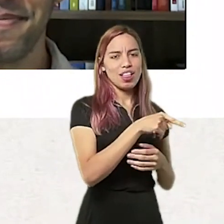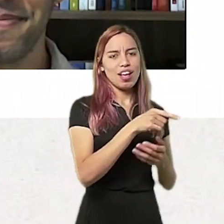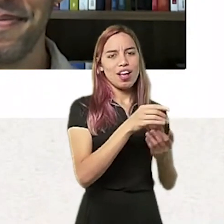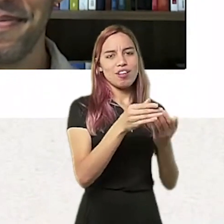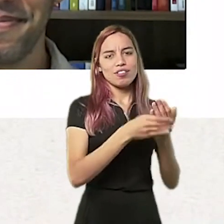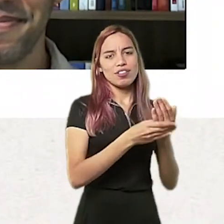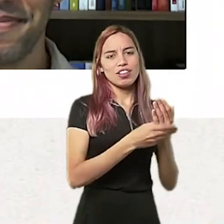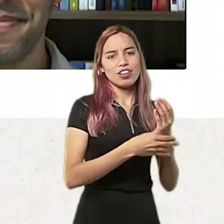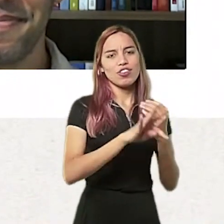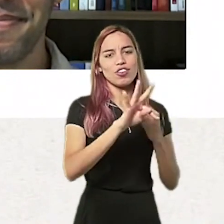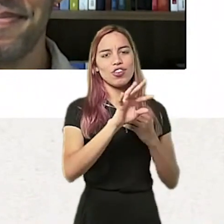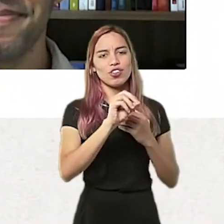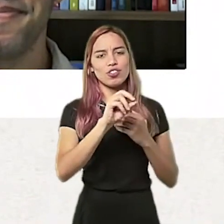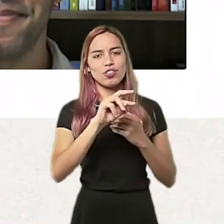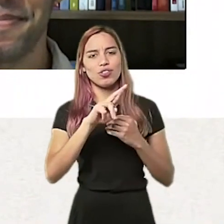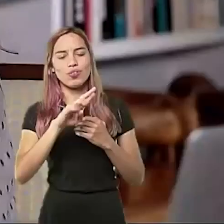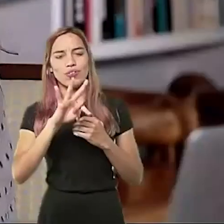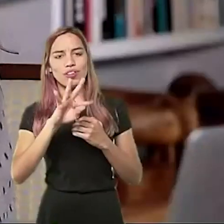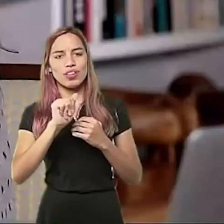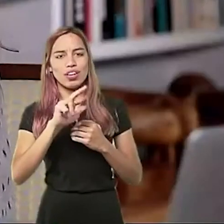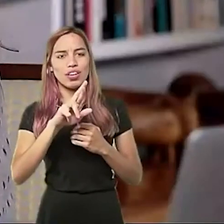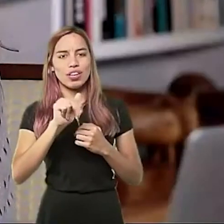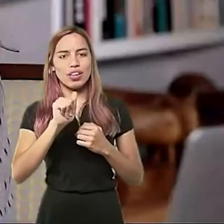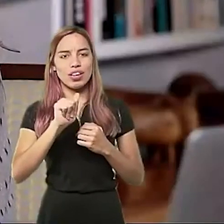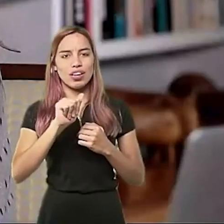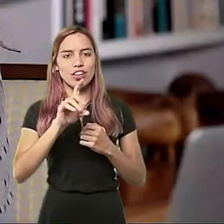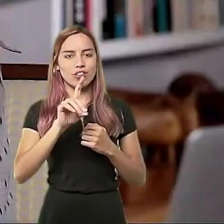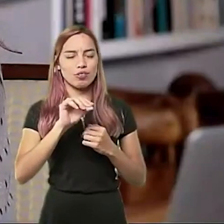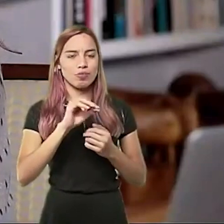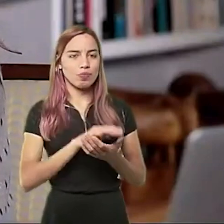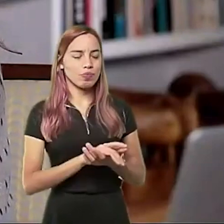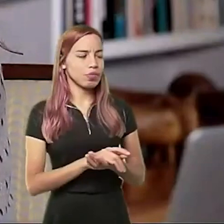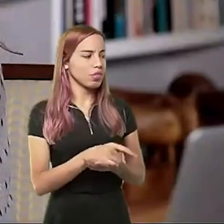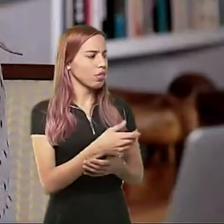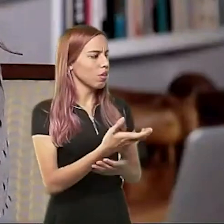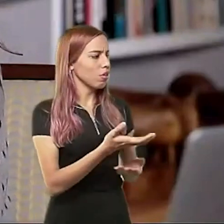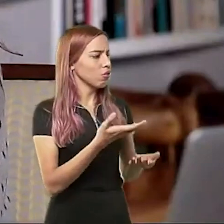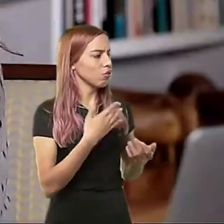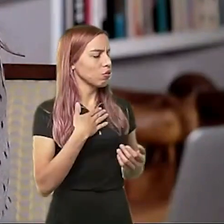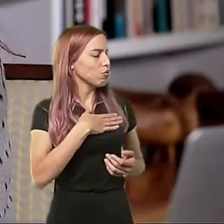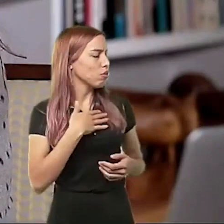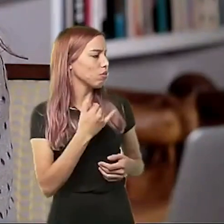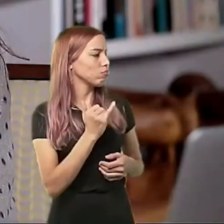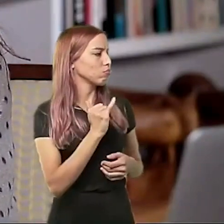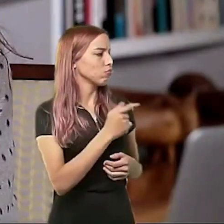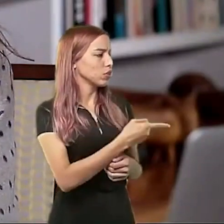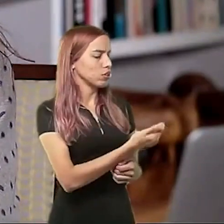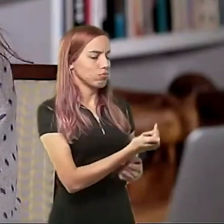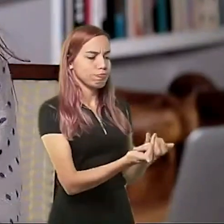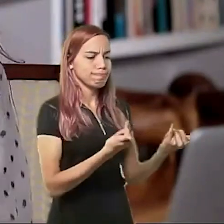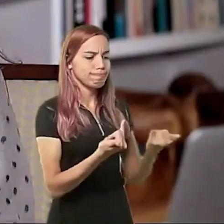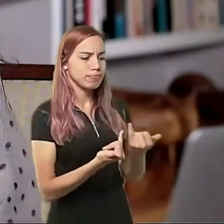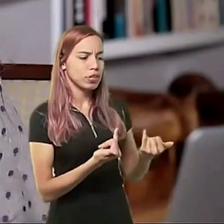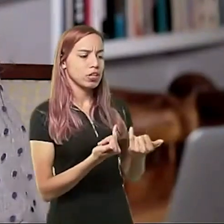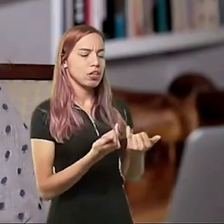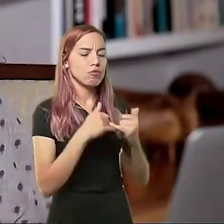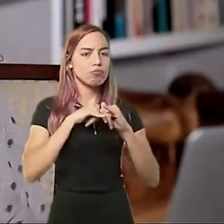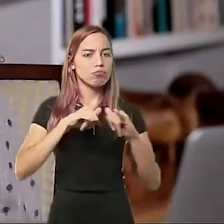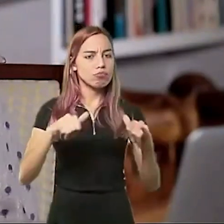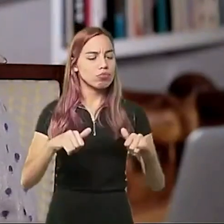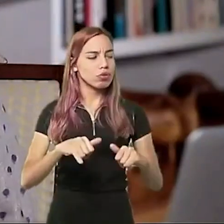essa escolha, né, dos contos que estão aqui, os temas, as novas histórias.